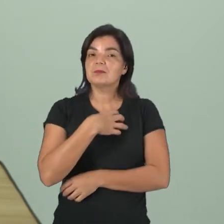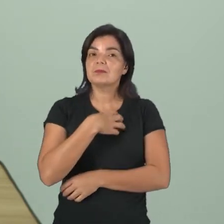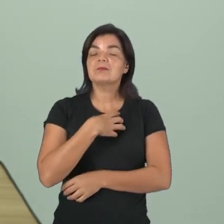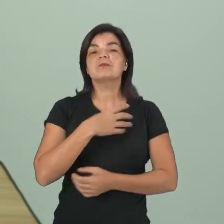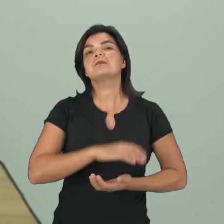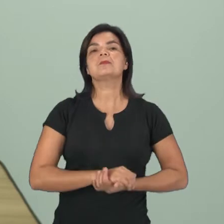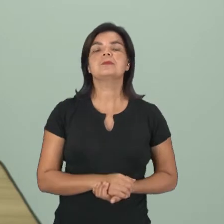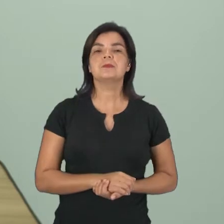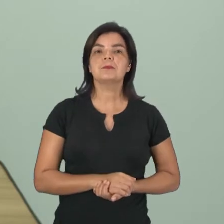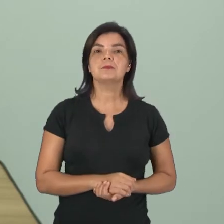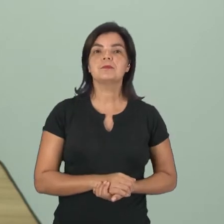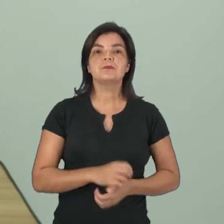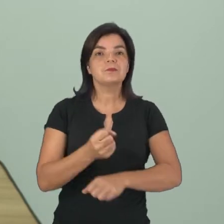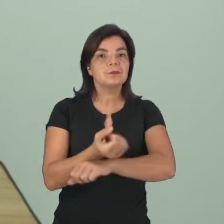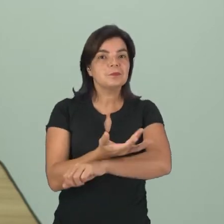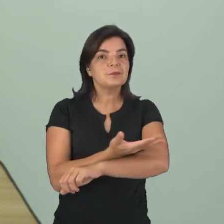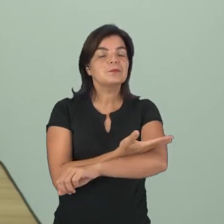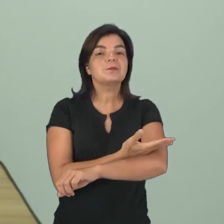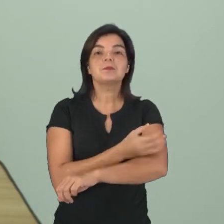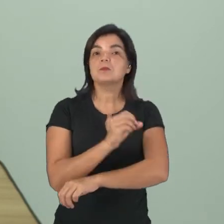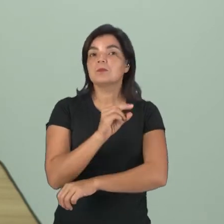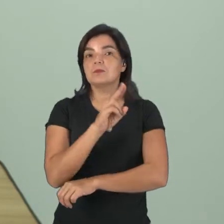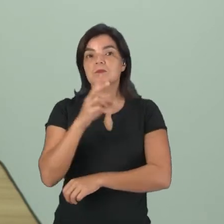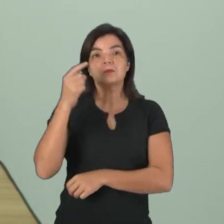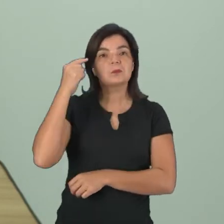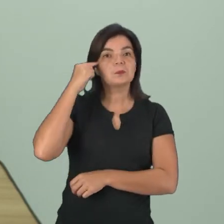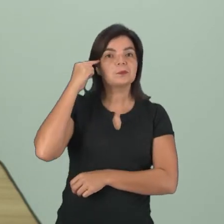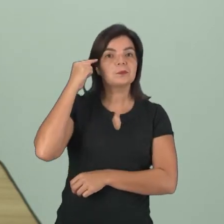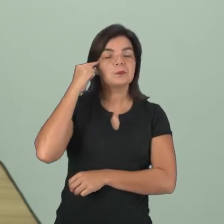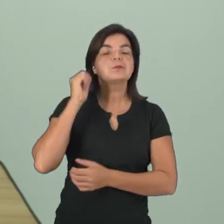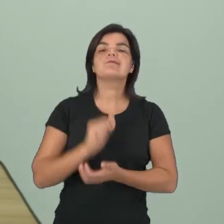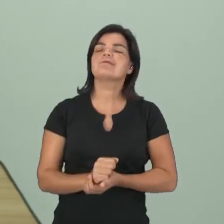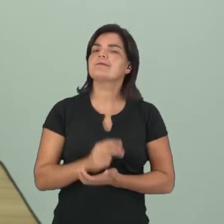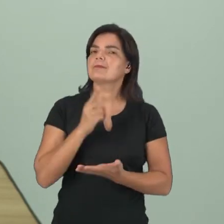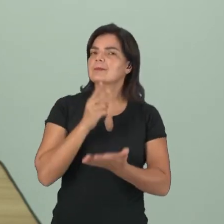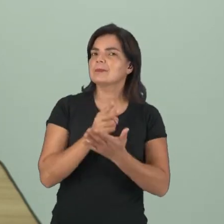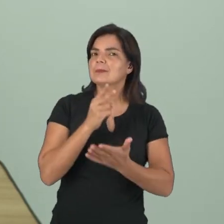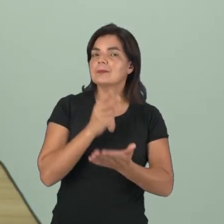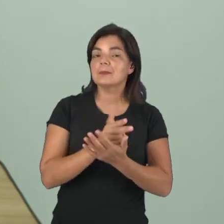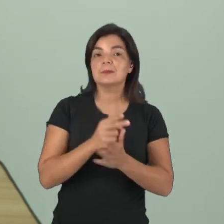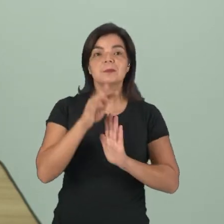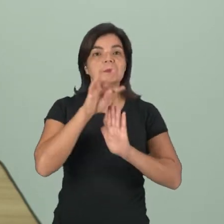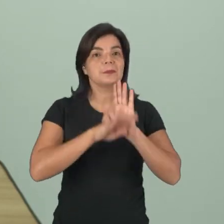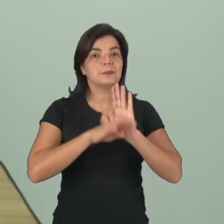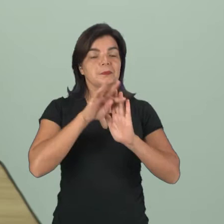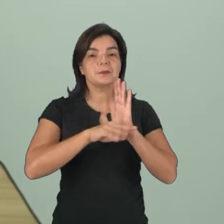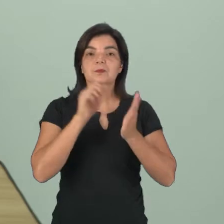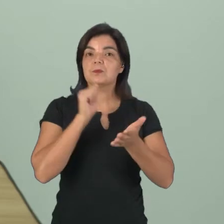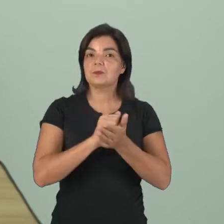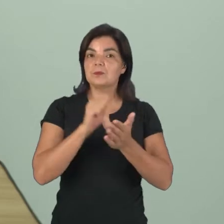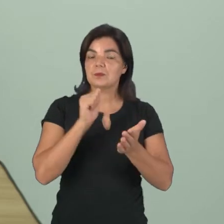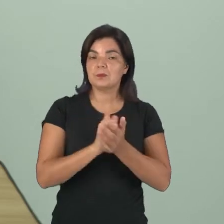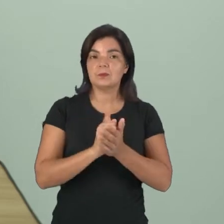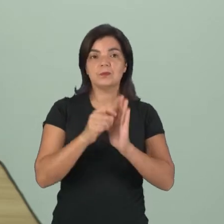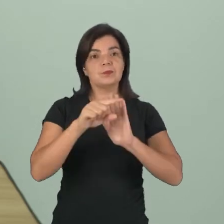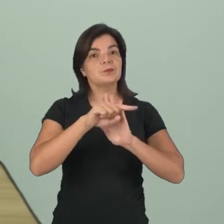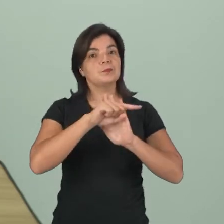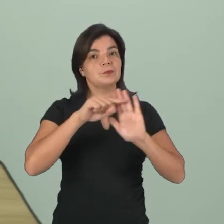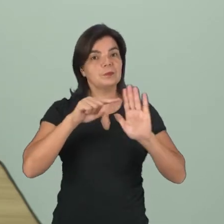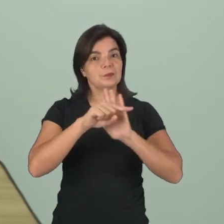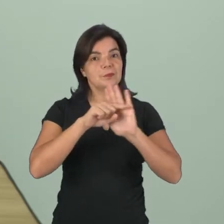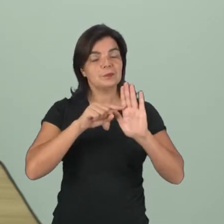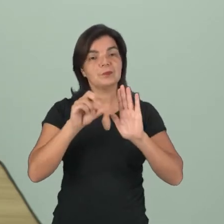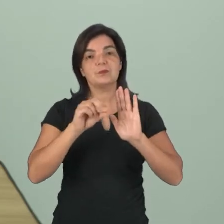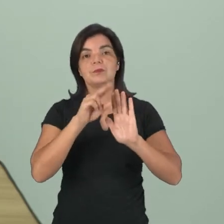sentimentos, emoções ou pensamento. Geralmente, esse texto é escrito em versos